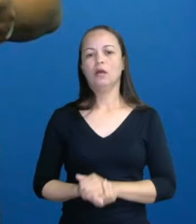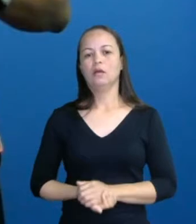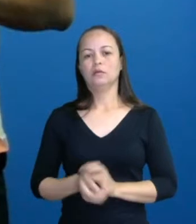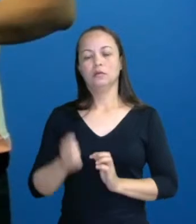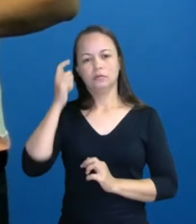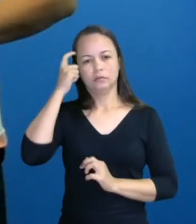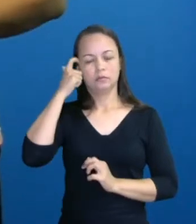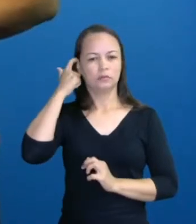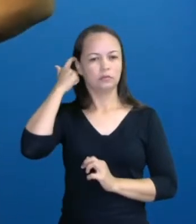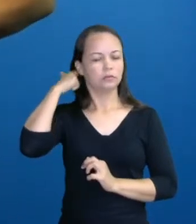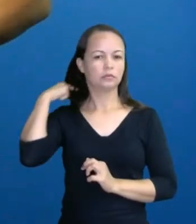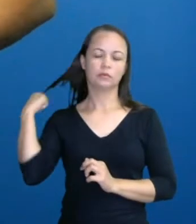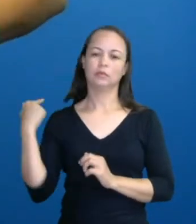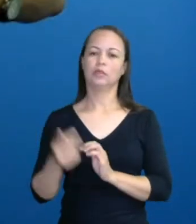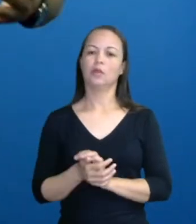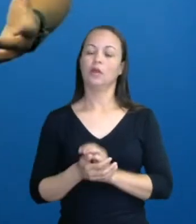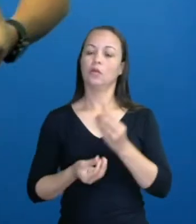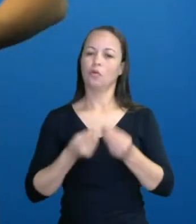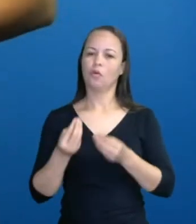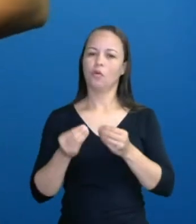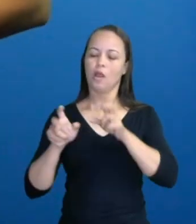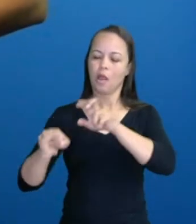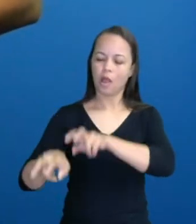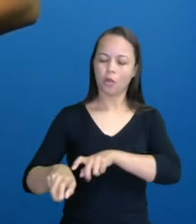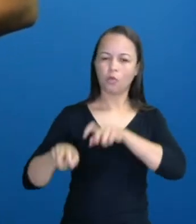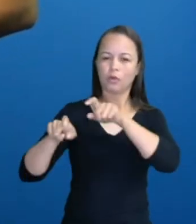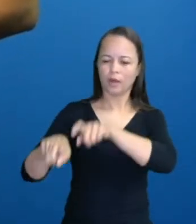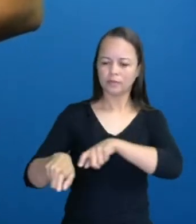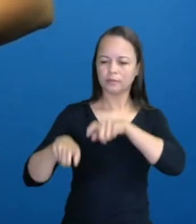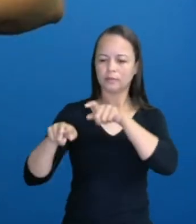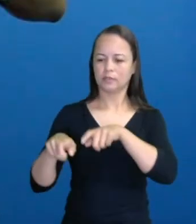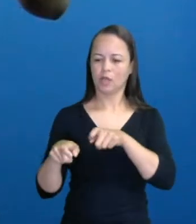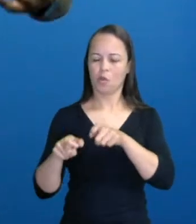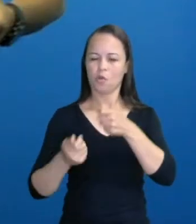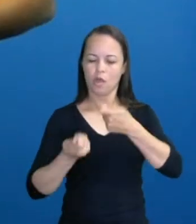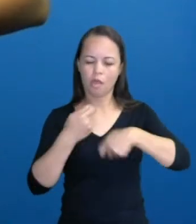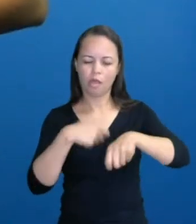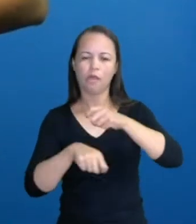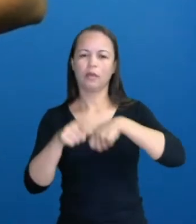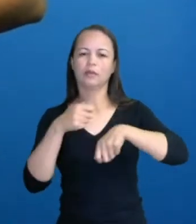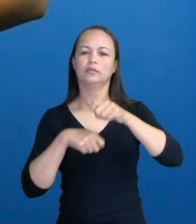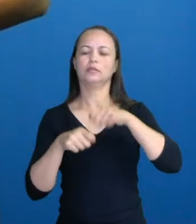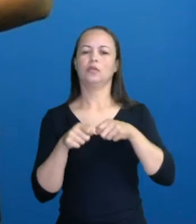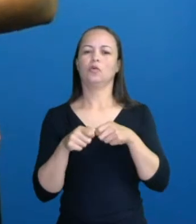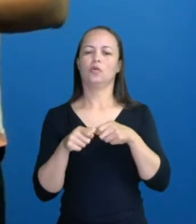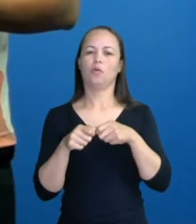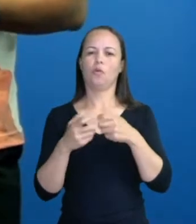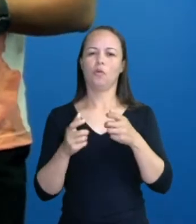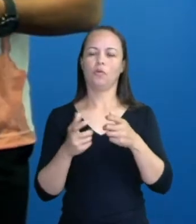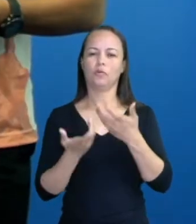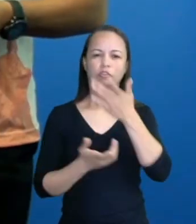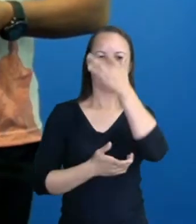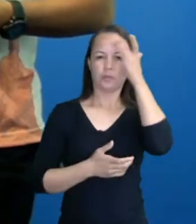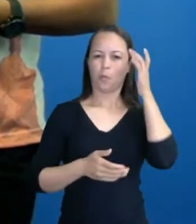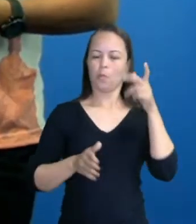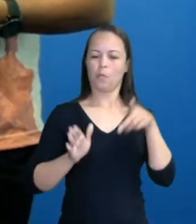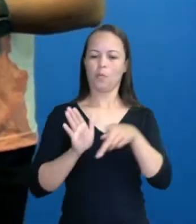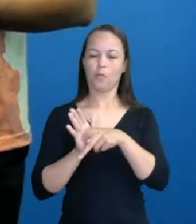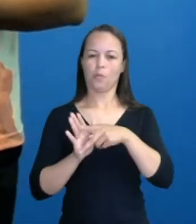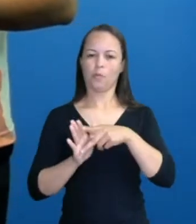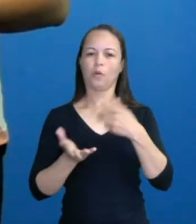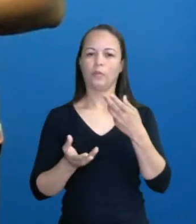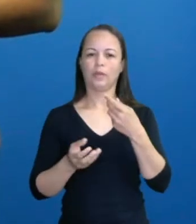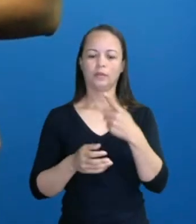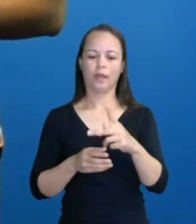Bem, com a ruralização da economia, os grandes proprietários de terra, eles